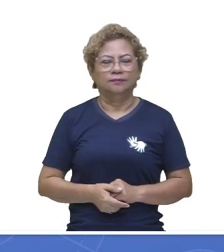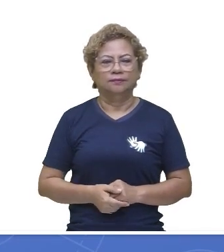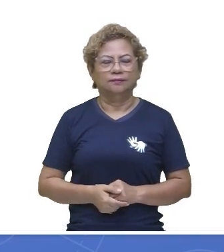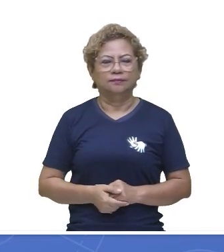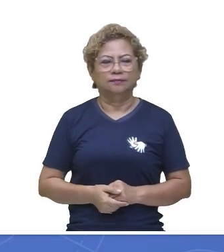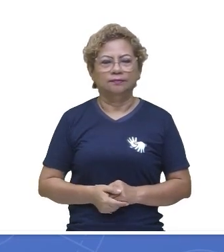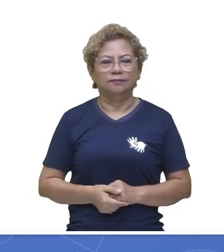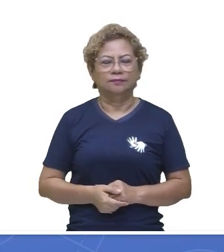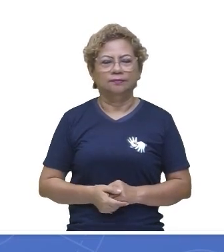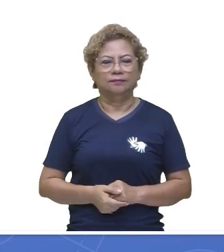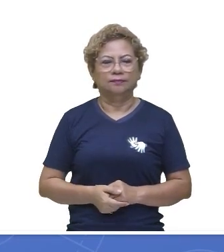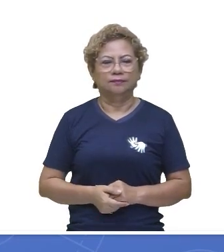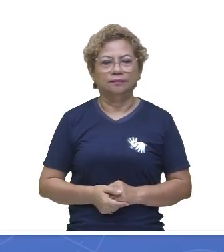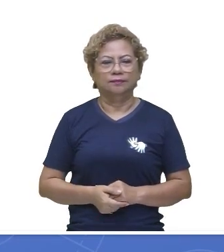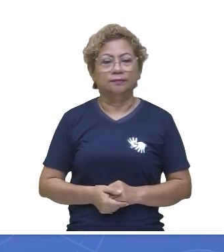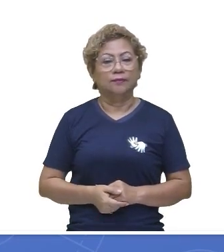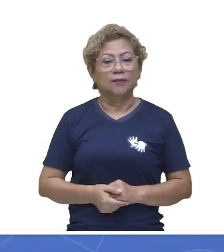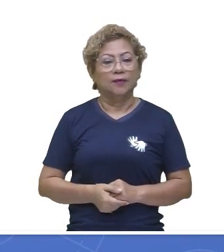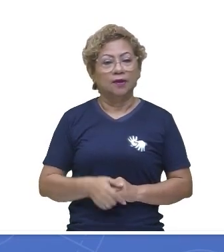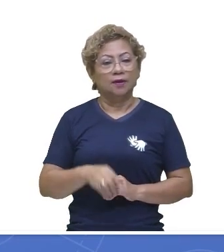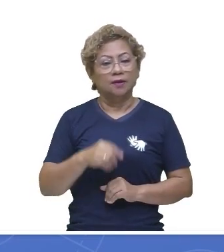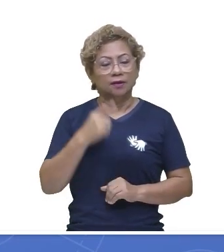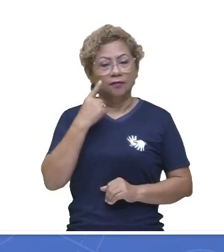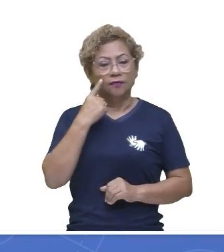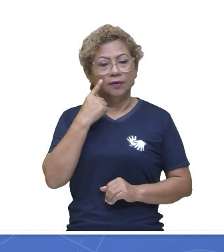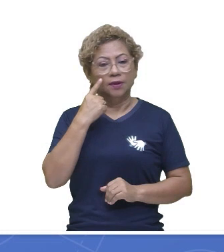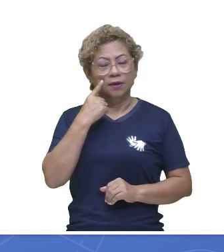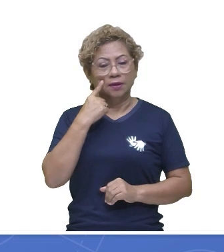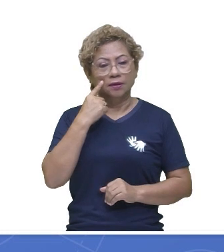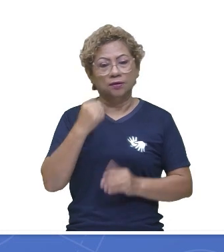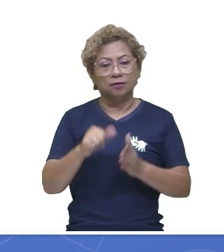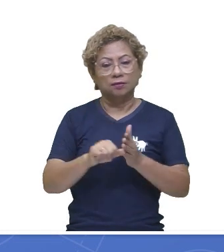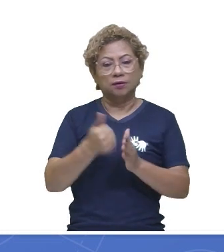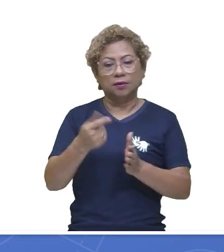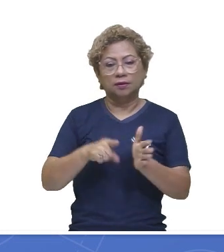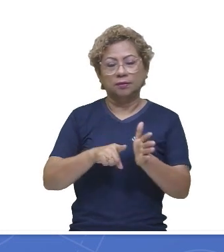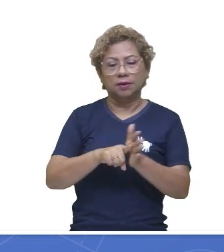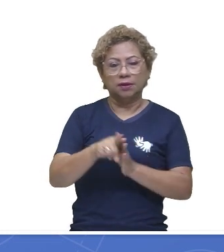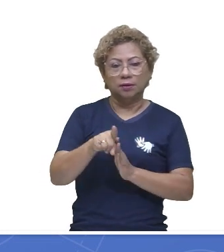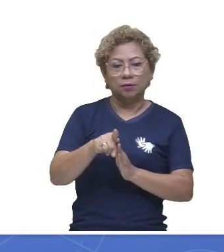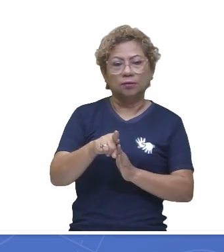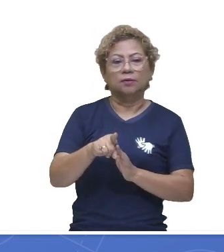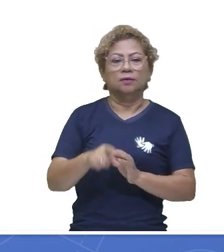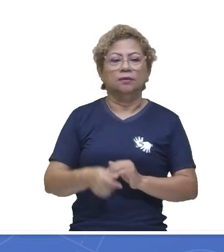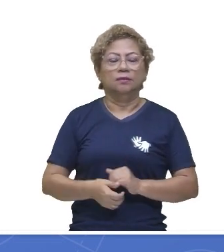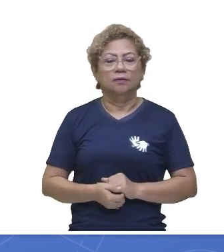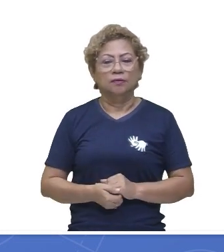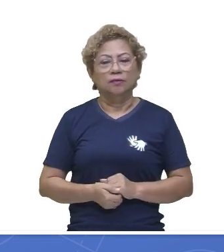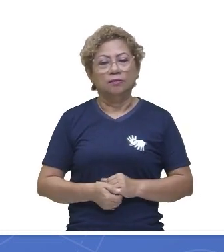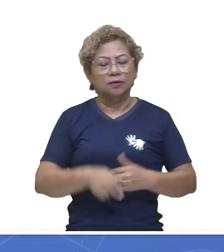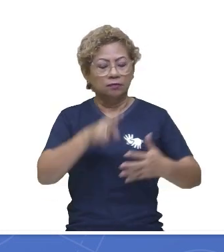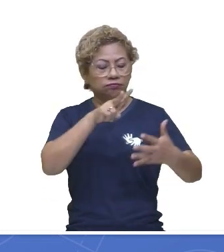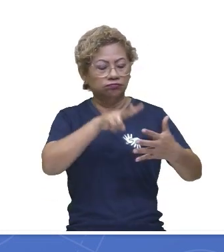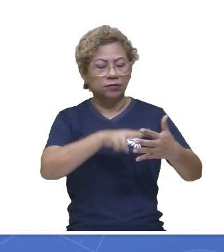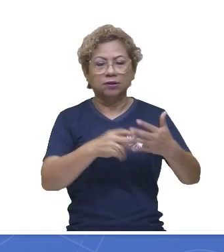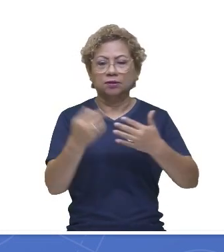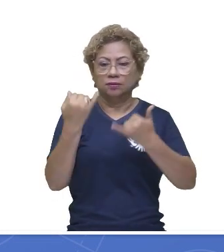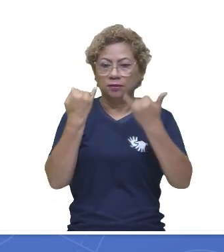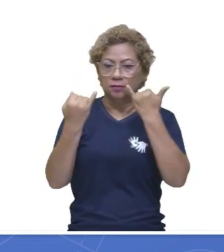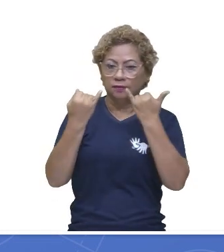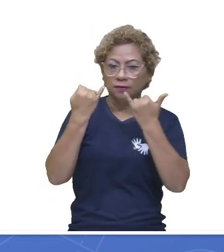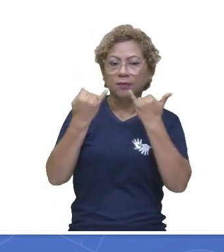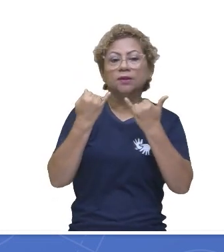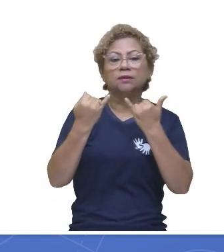interativa. Aí está a primeira questão, certo? Para aquecer 500 gramas de certa substância de 20 graus para